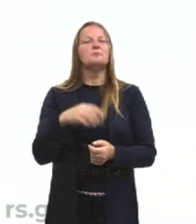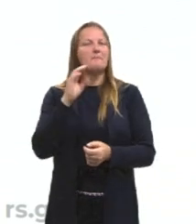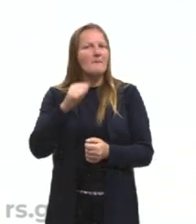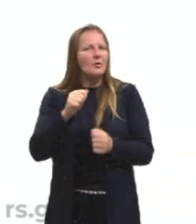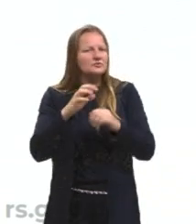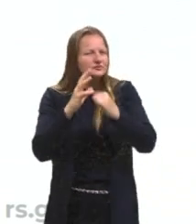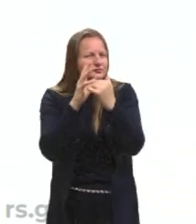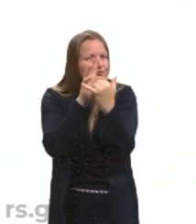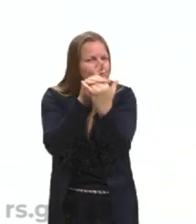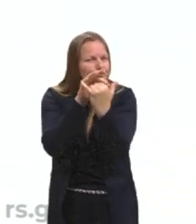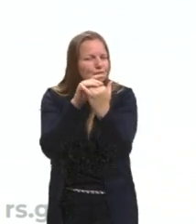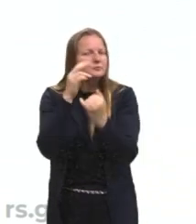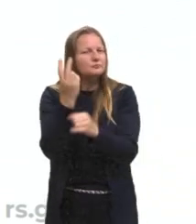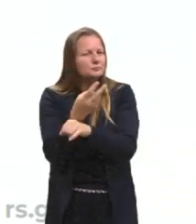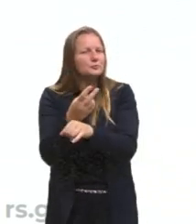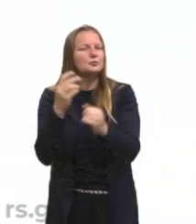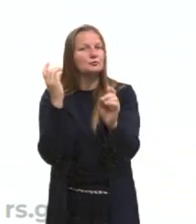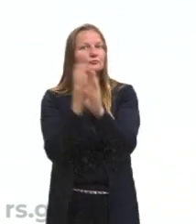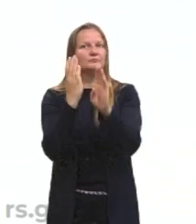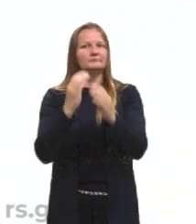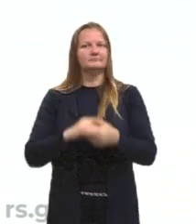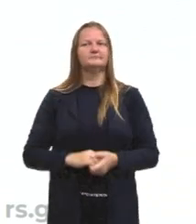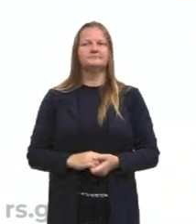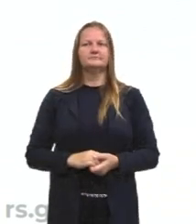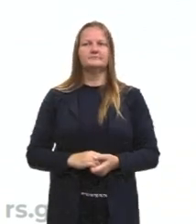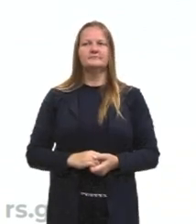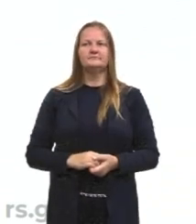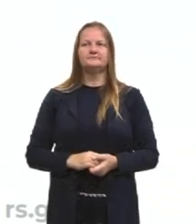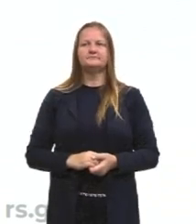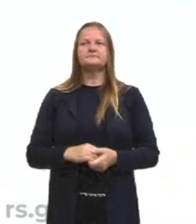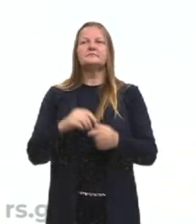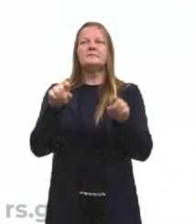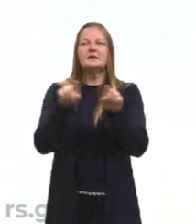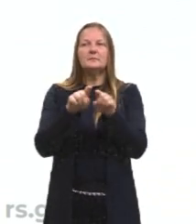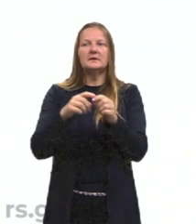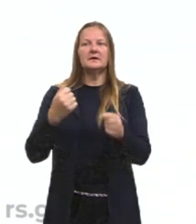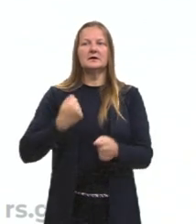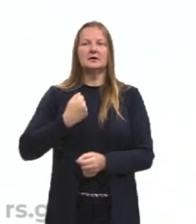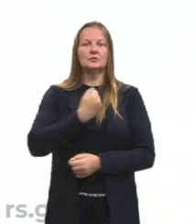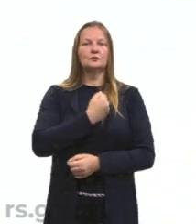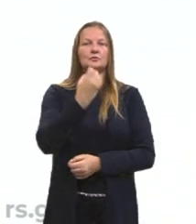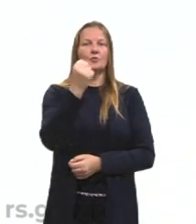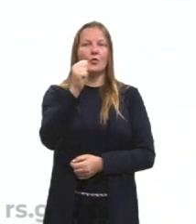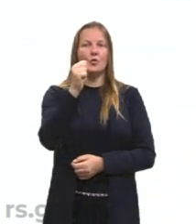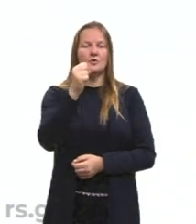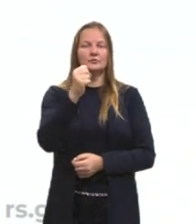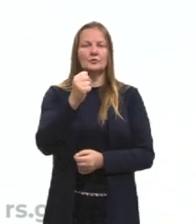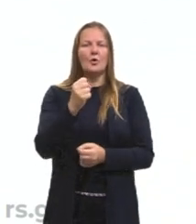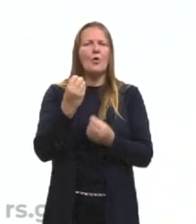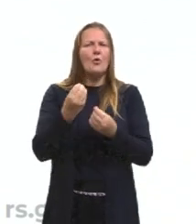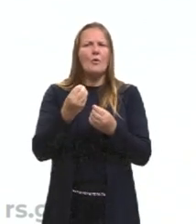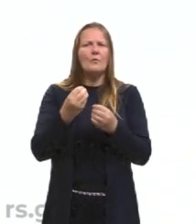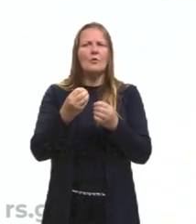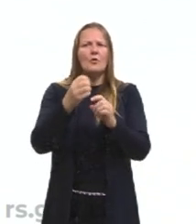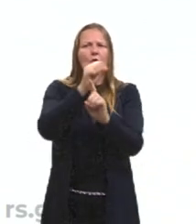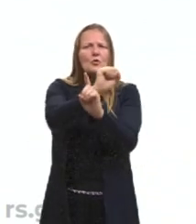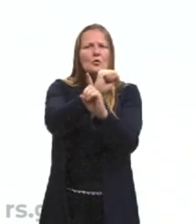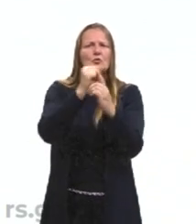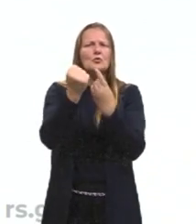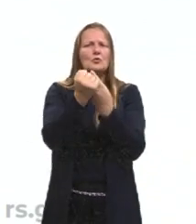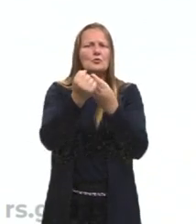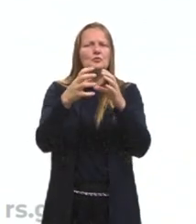muitas informações interessantes para você lá estratificação e classe social Como isso acontece né